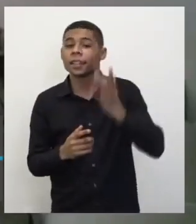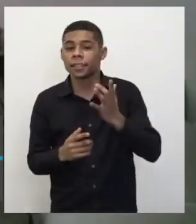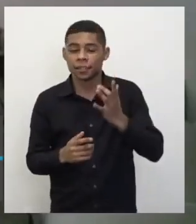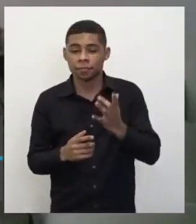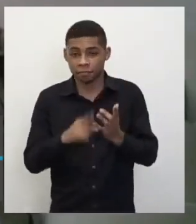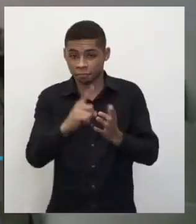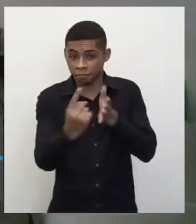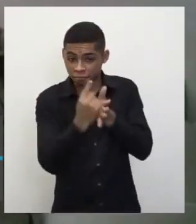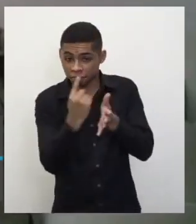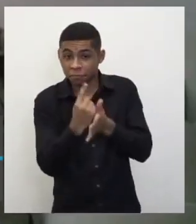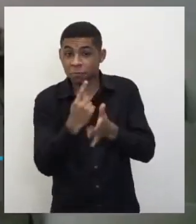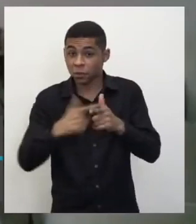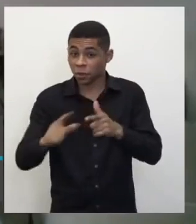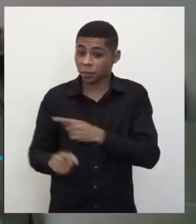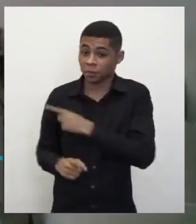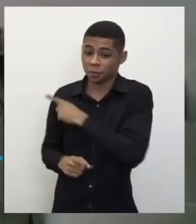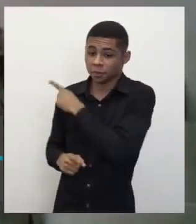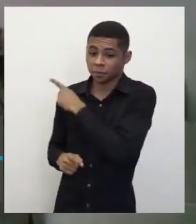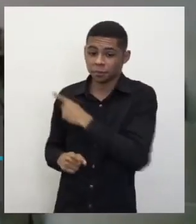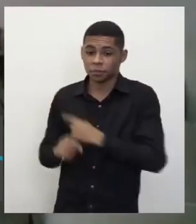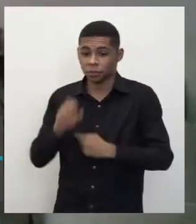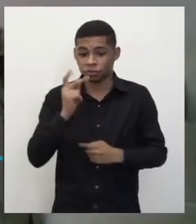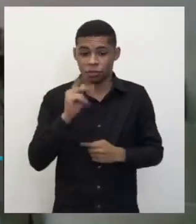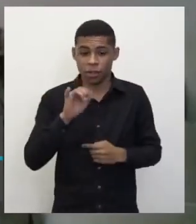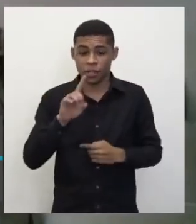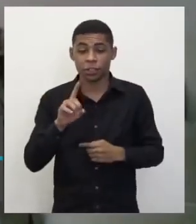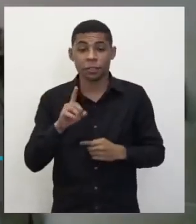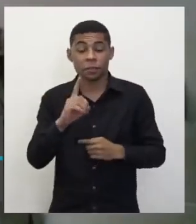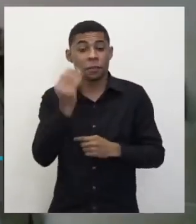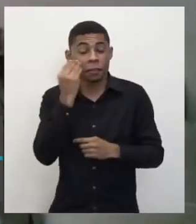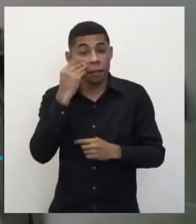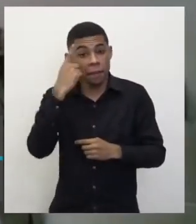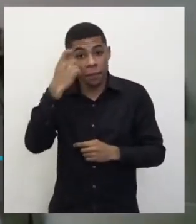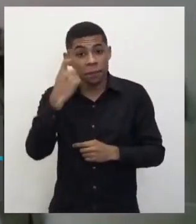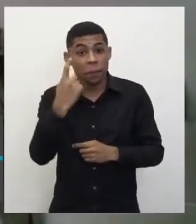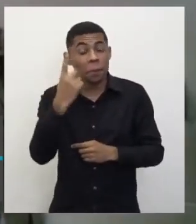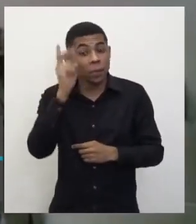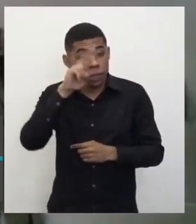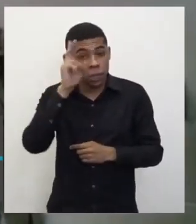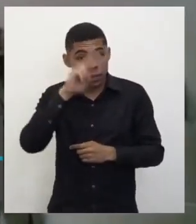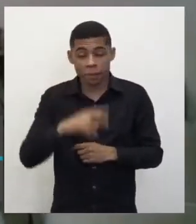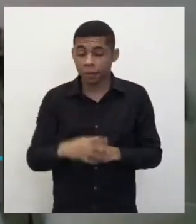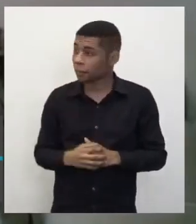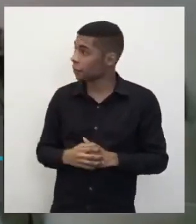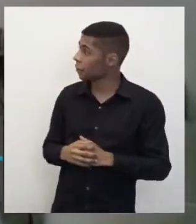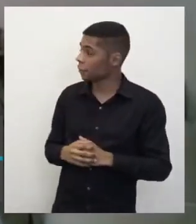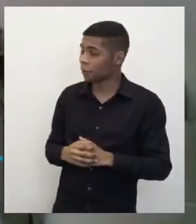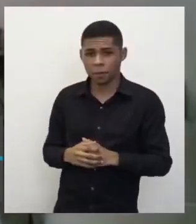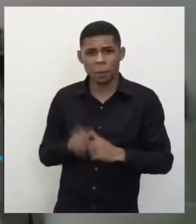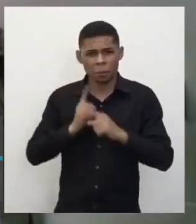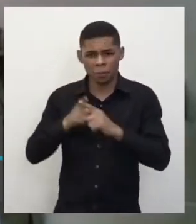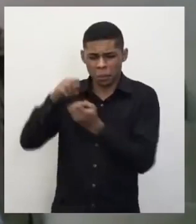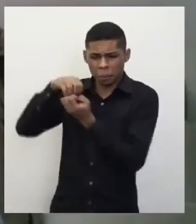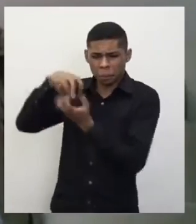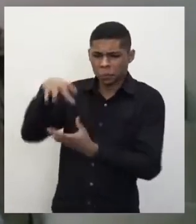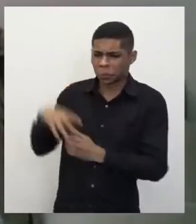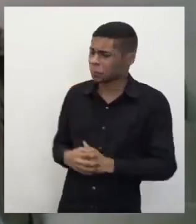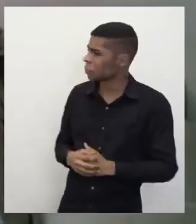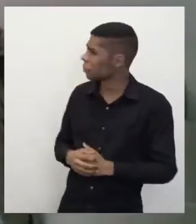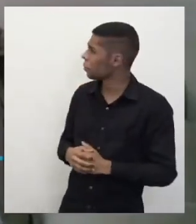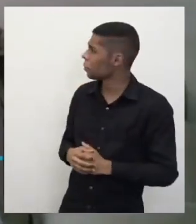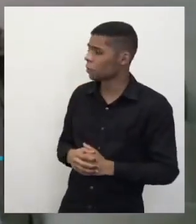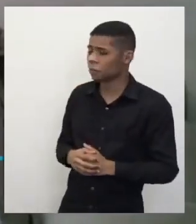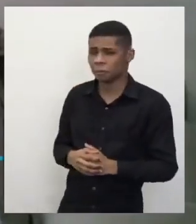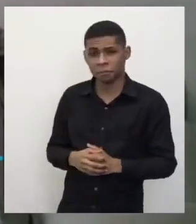respeito do Shade? E até inventar uma história do Shade. Por que o Shade apareceu? Vocês não